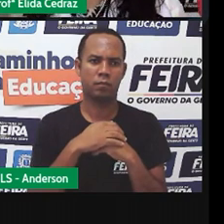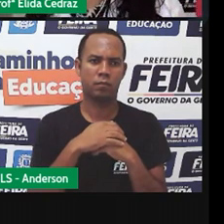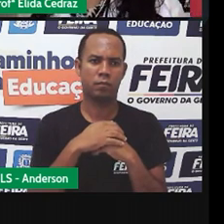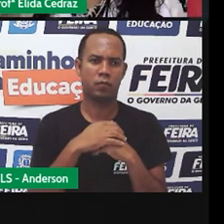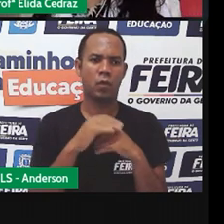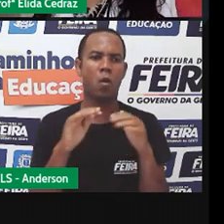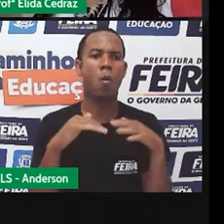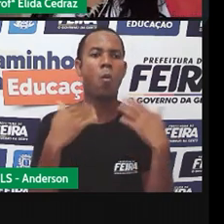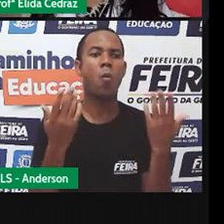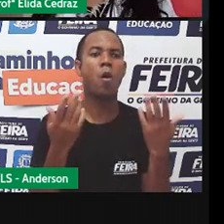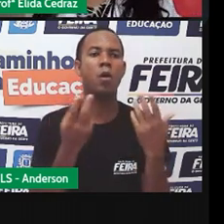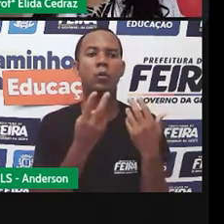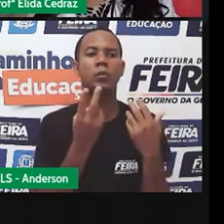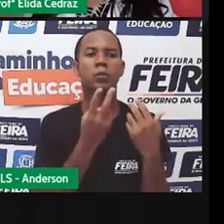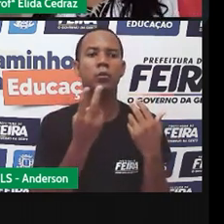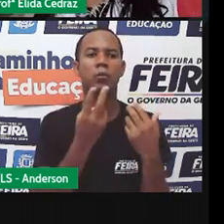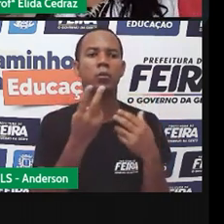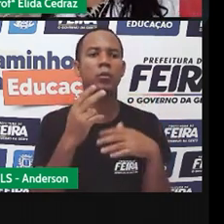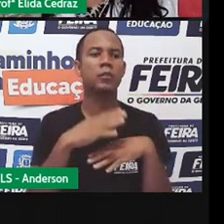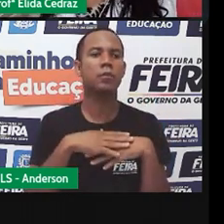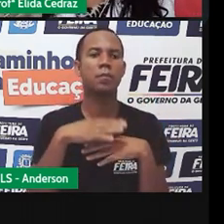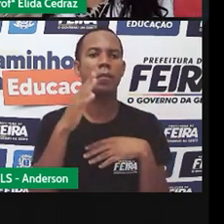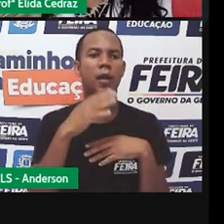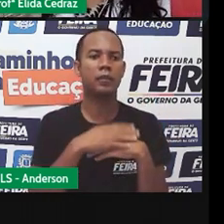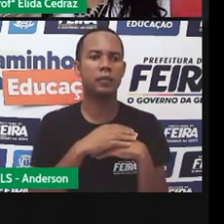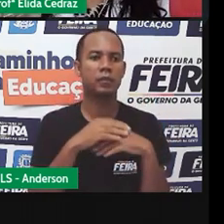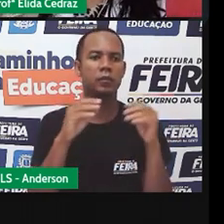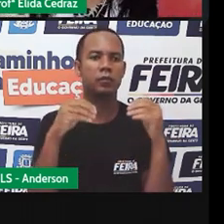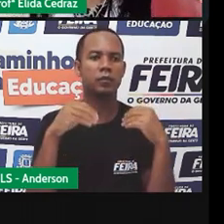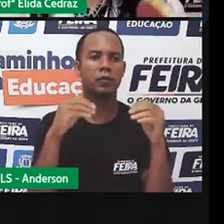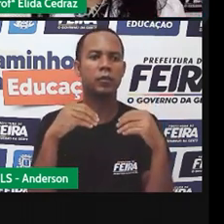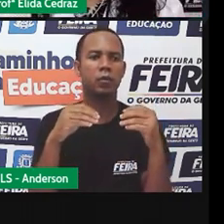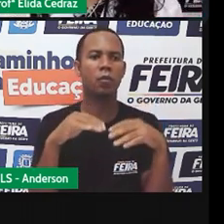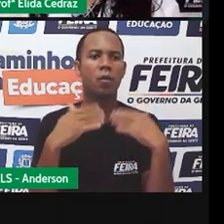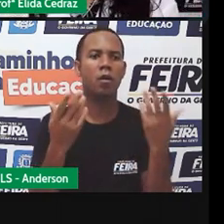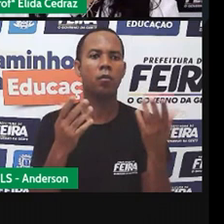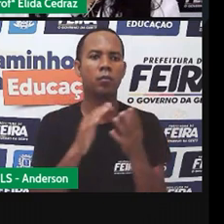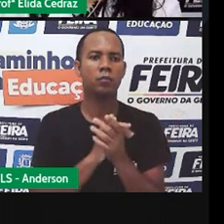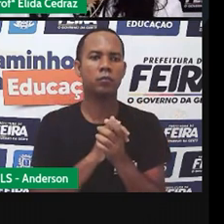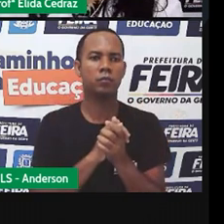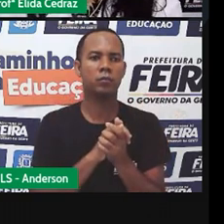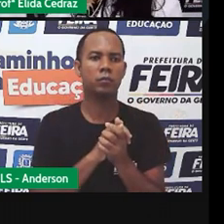Qual dos dois é o mais flexível?